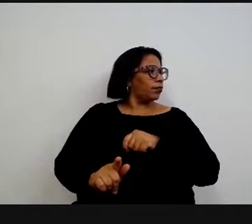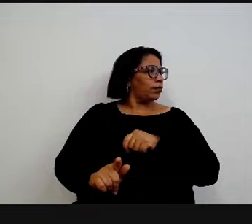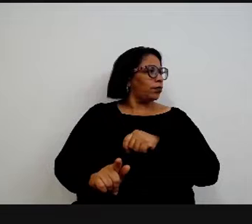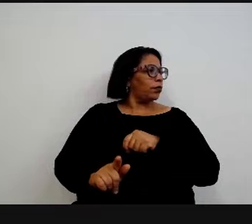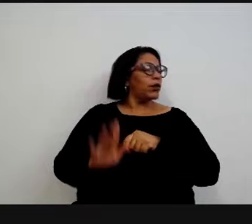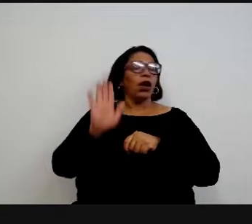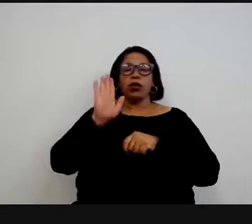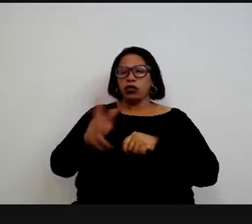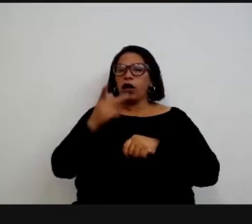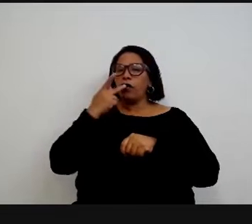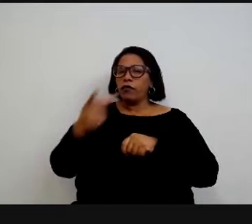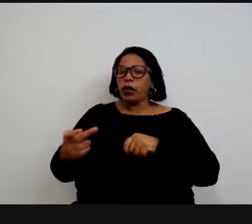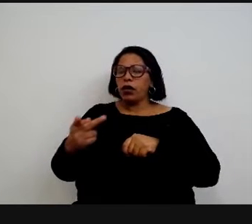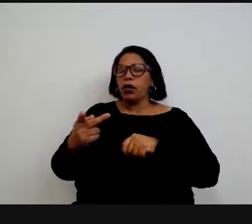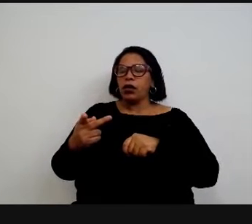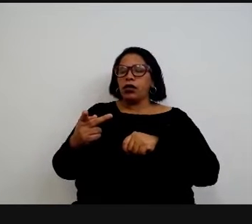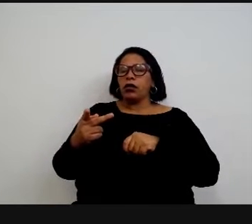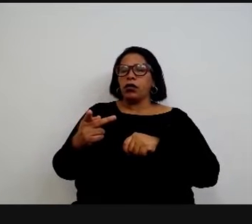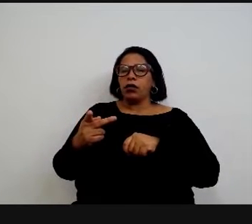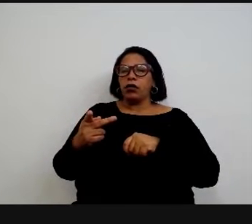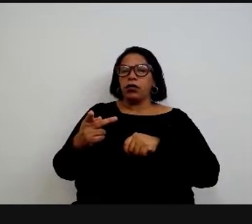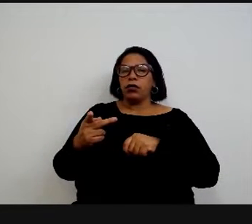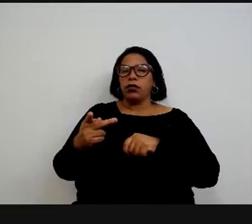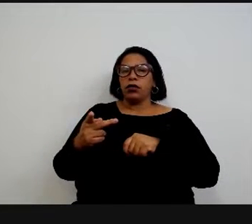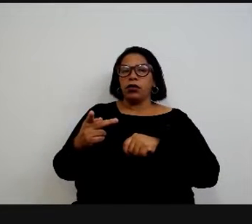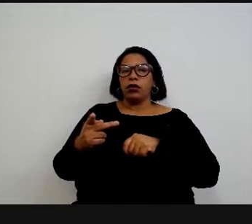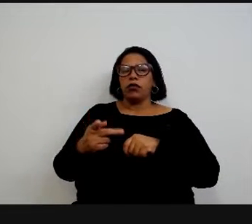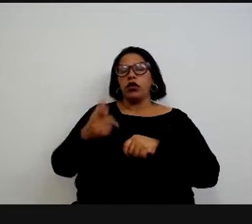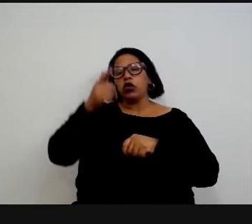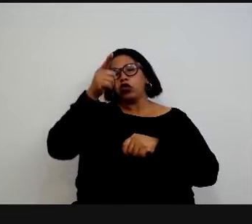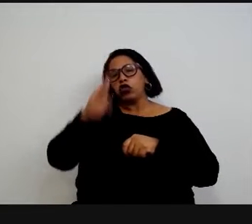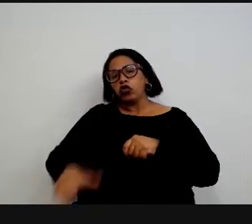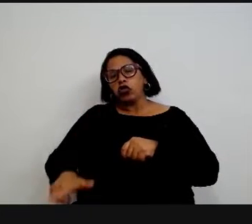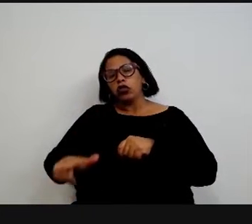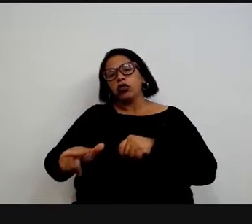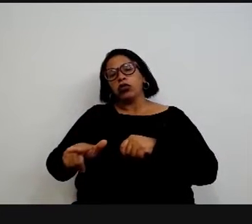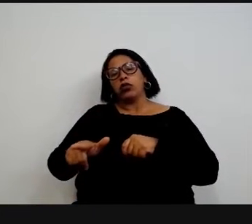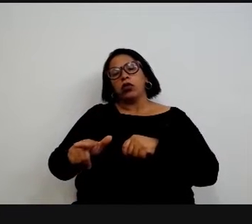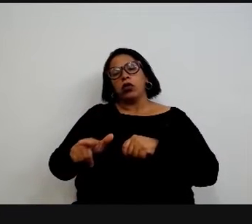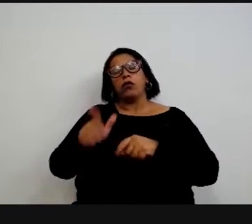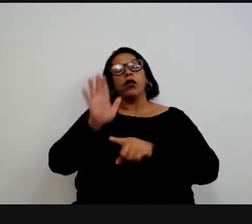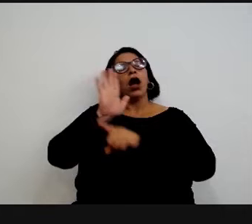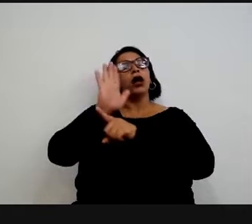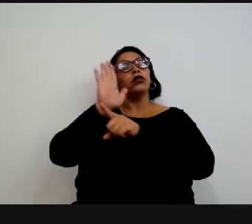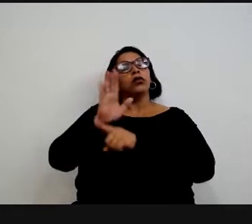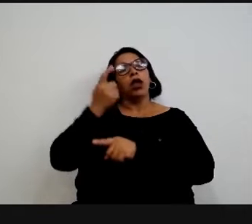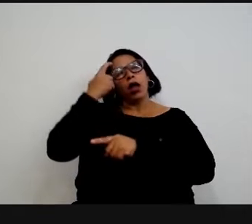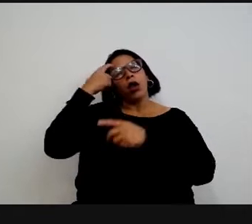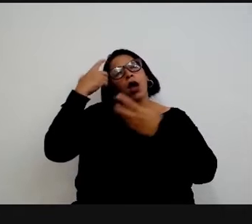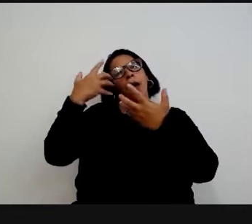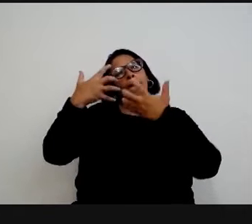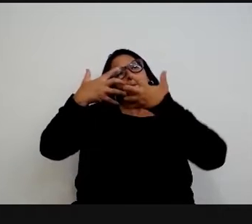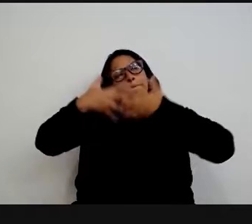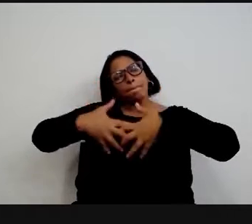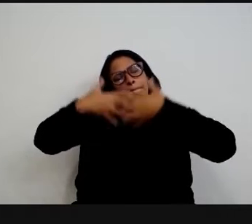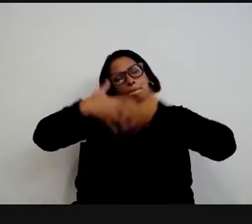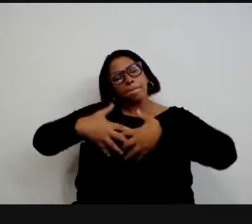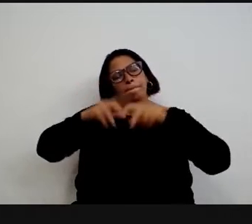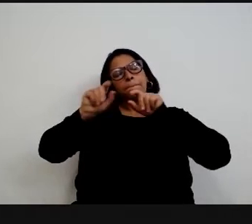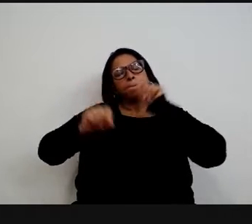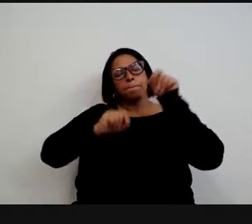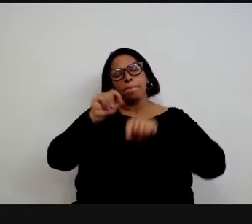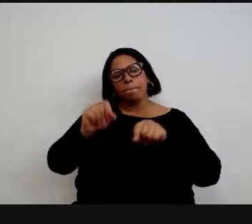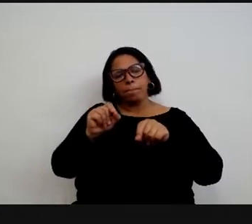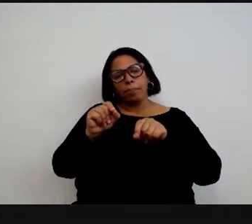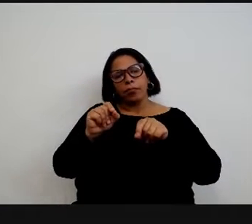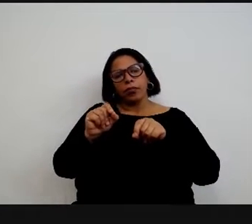porque eu citei a Maria Alice, citei o Guilherme, para não... Vou citar os outros dois que me ajudaram a pensar nisso